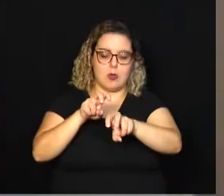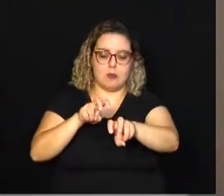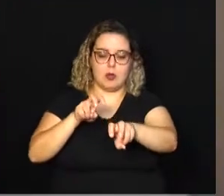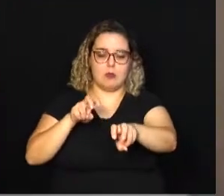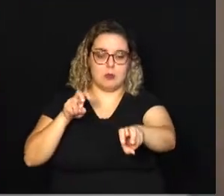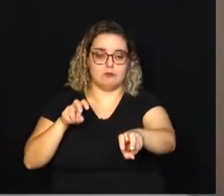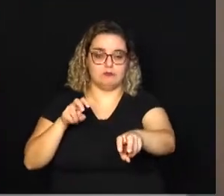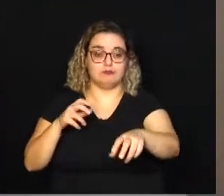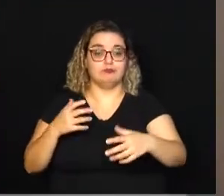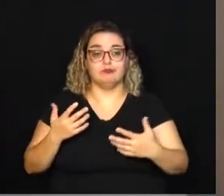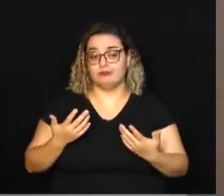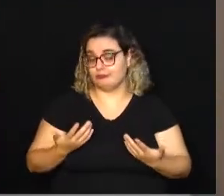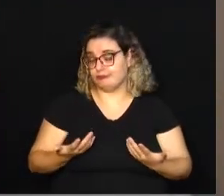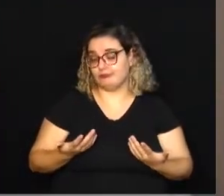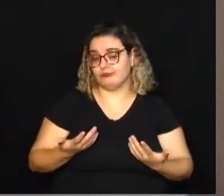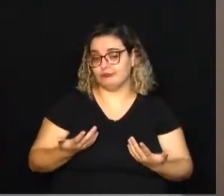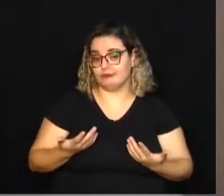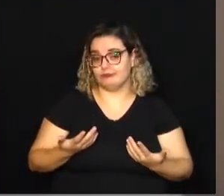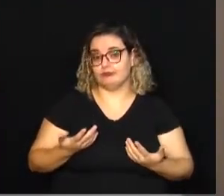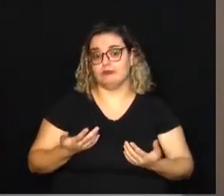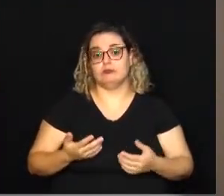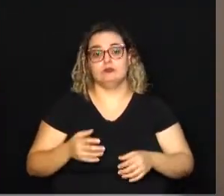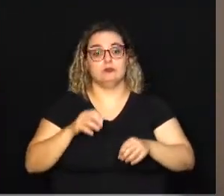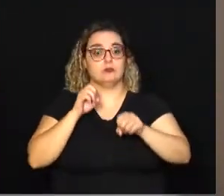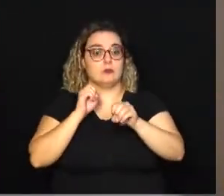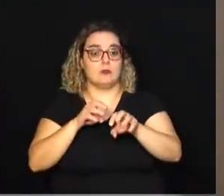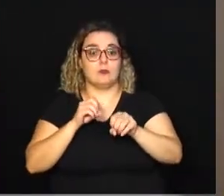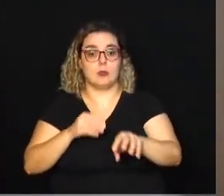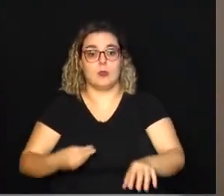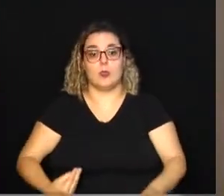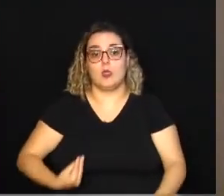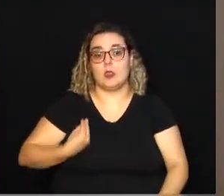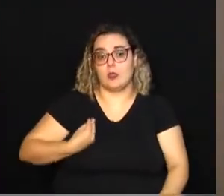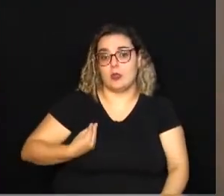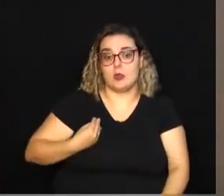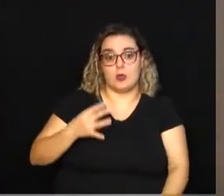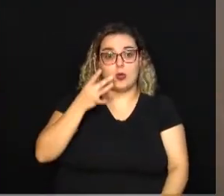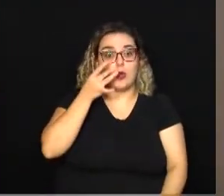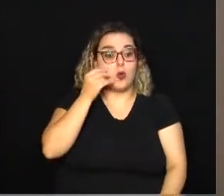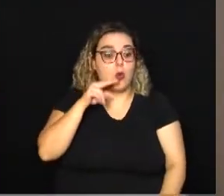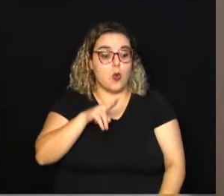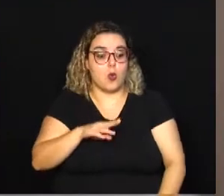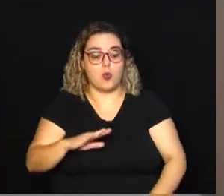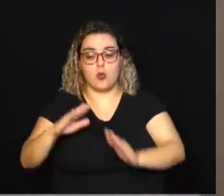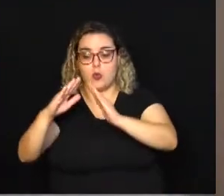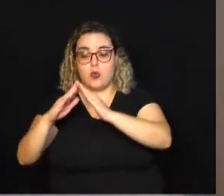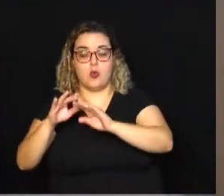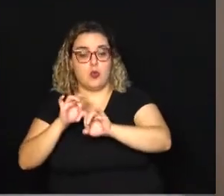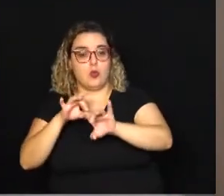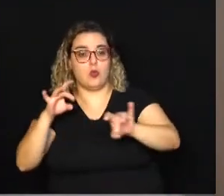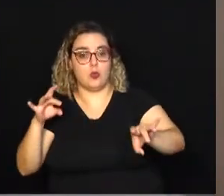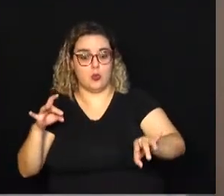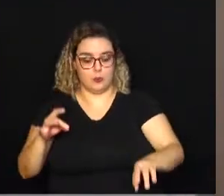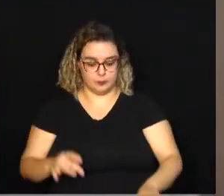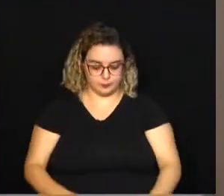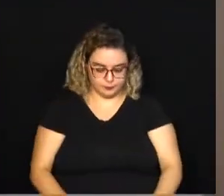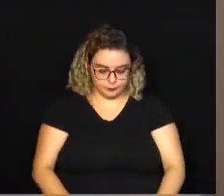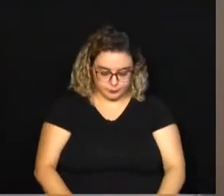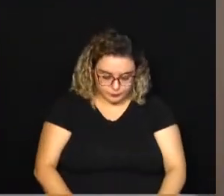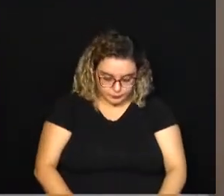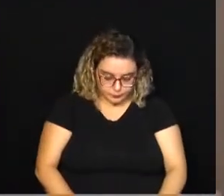nesse sentido, ensino presencial ou remoto é a mesma coisa.